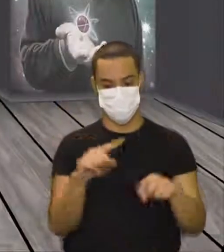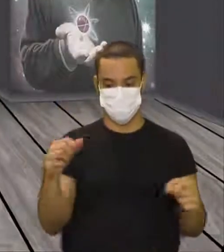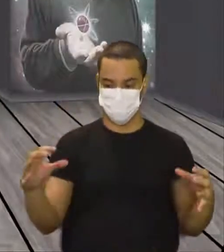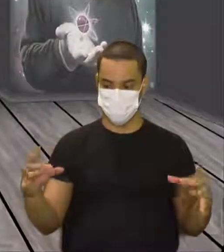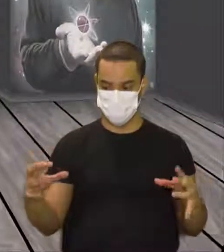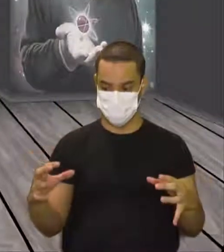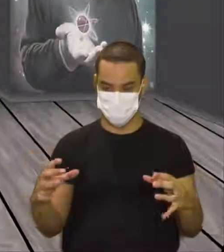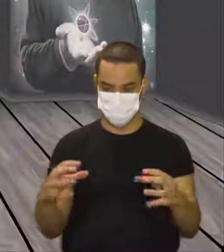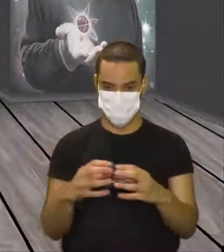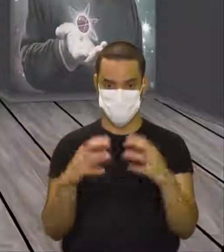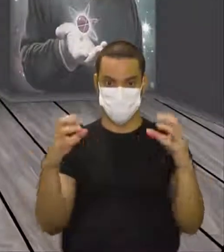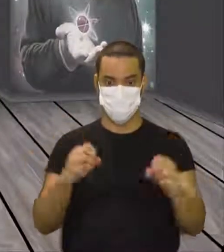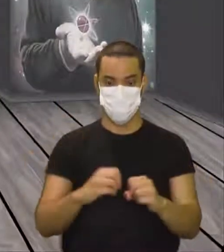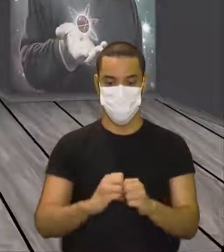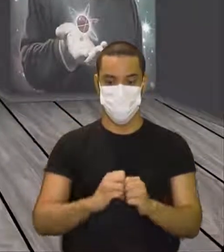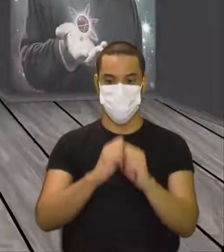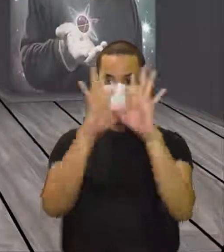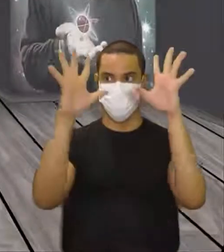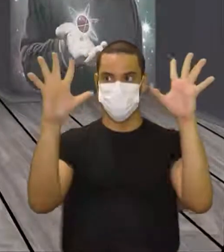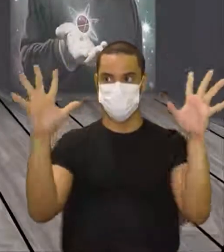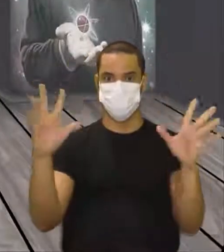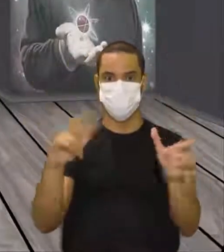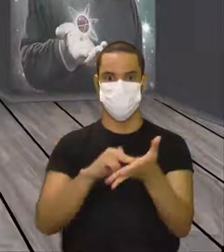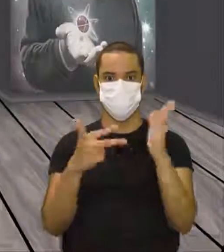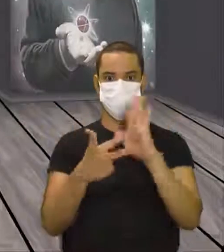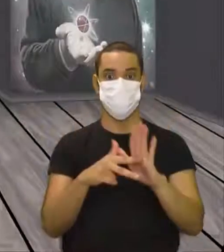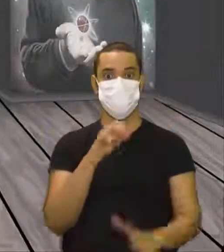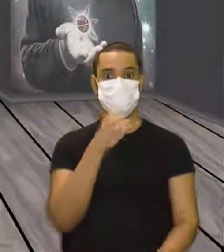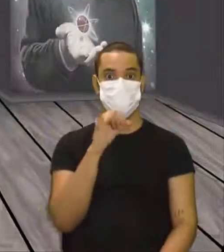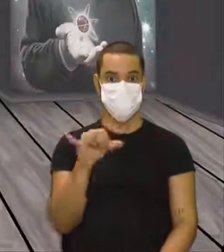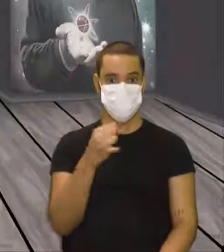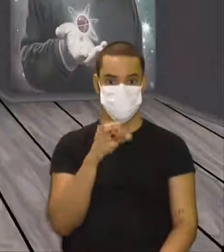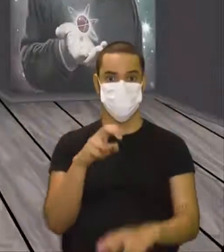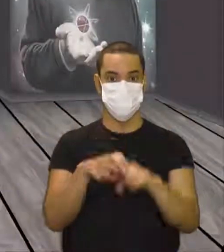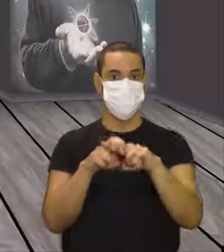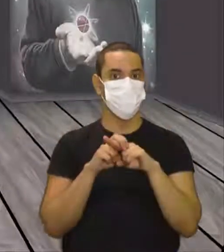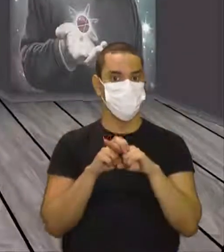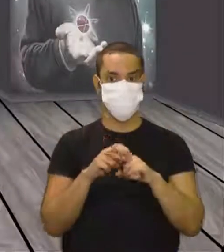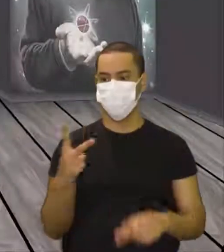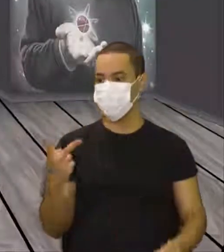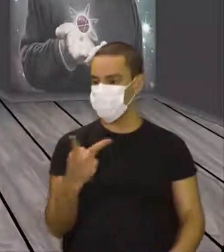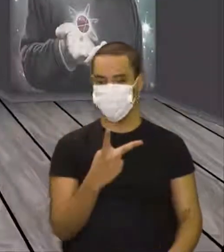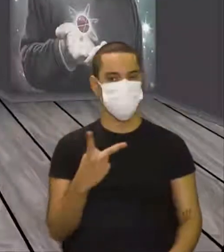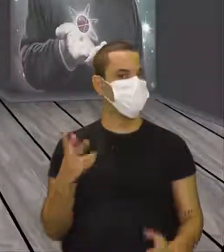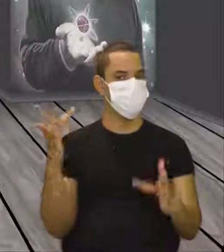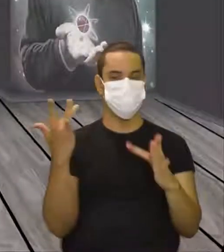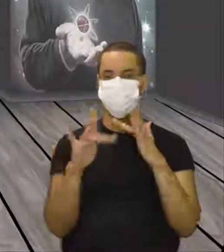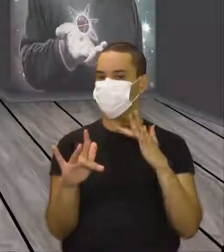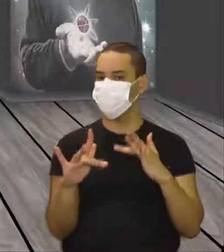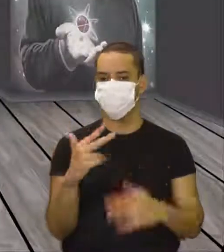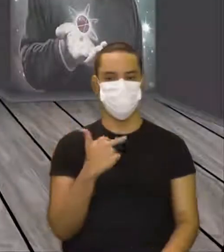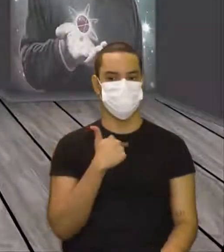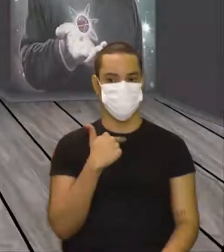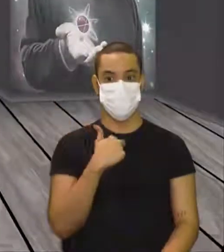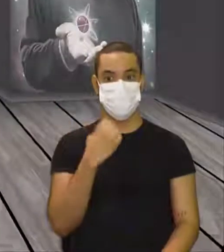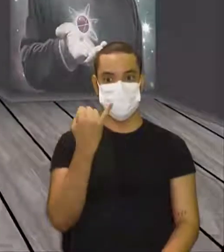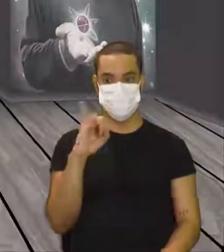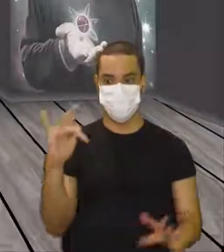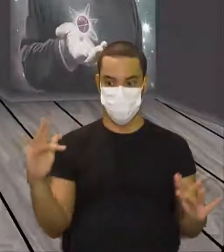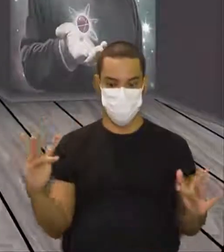tornar energia pura, entendeu? Então, matéria e antimatéria não pode ter contato. Teve contato, o que